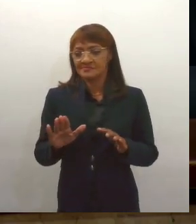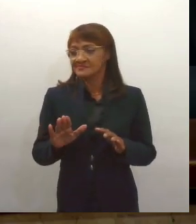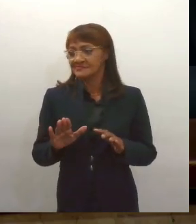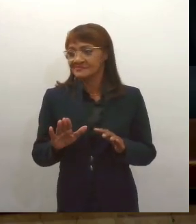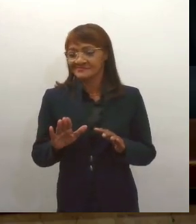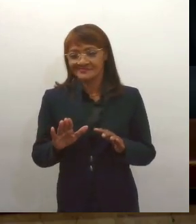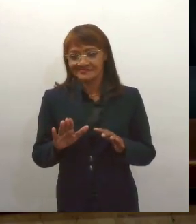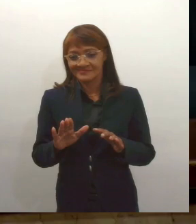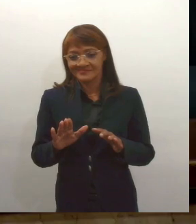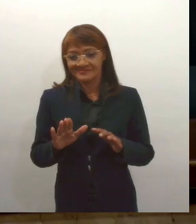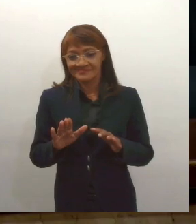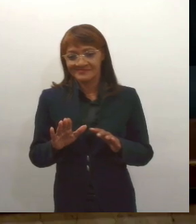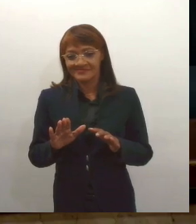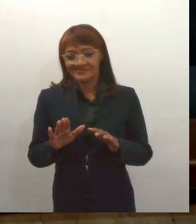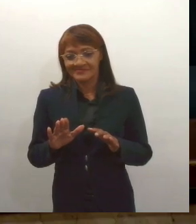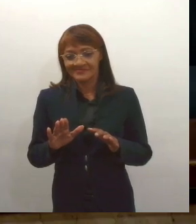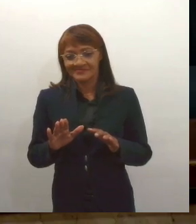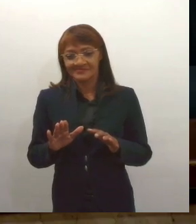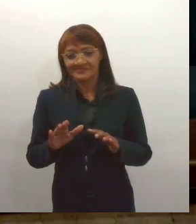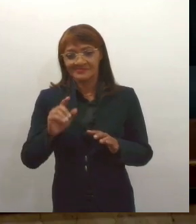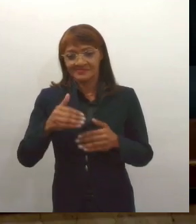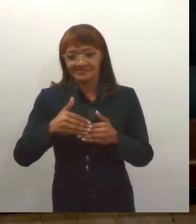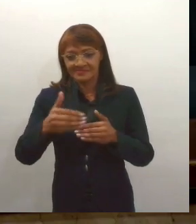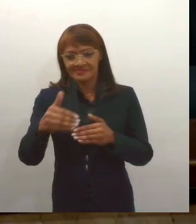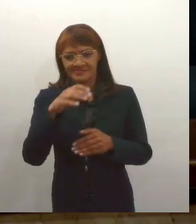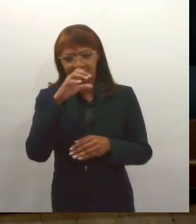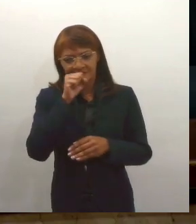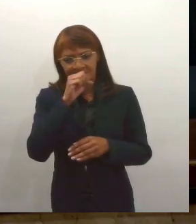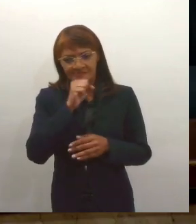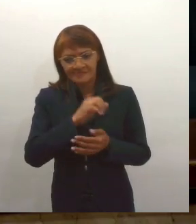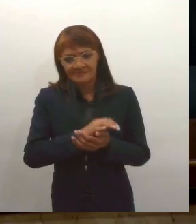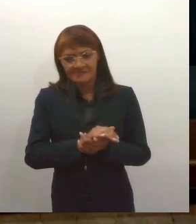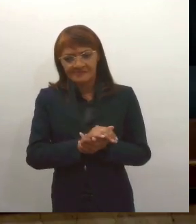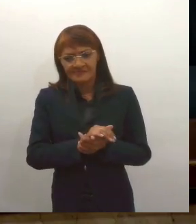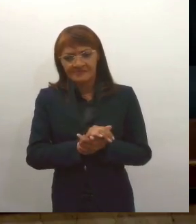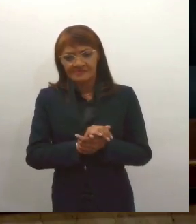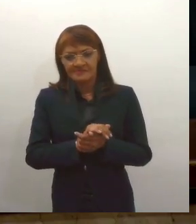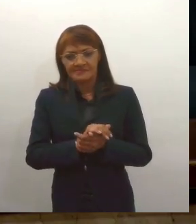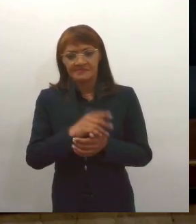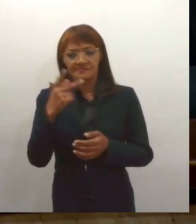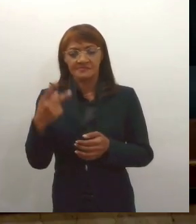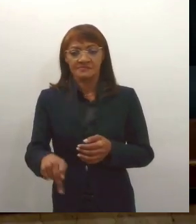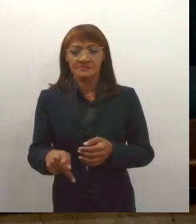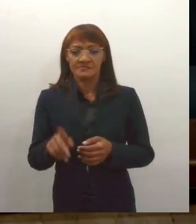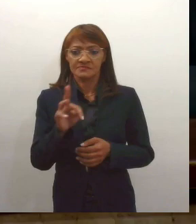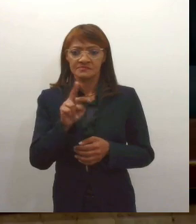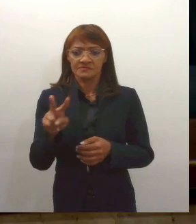sábado teremos o a comemoração dos 20 anos da TV ales e a gente vai passar um vídeo aqui rapidinho